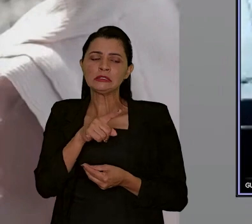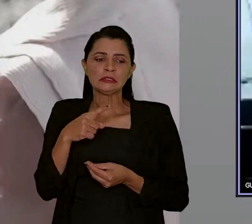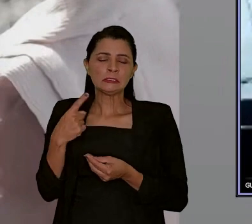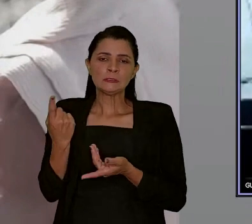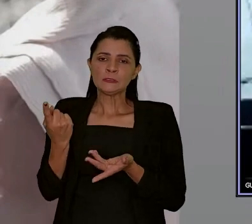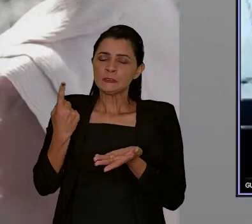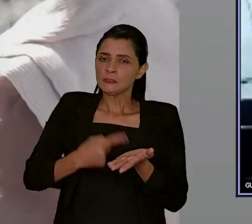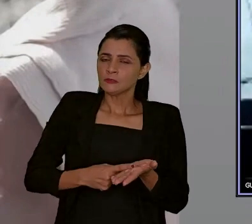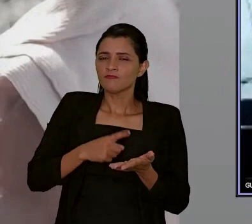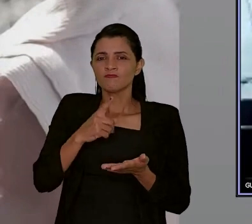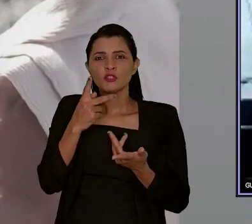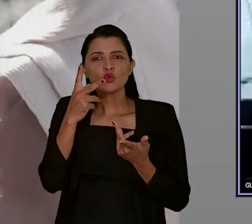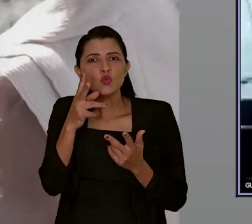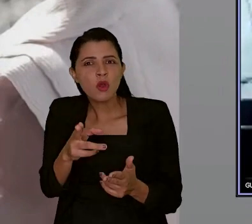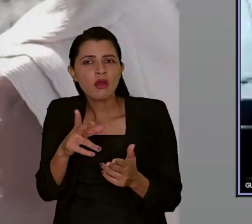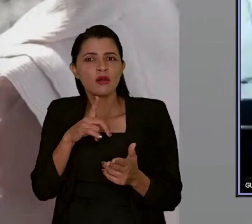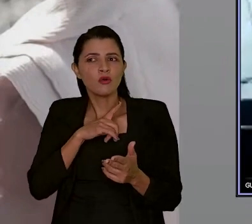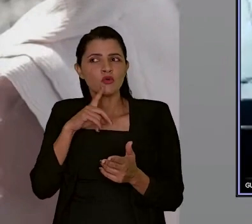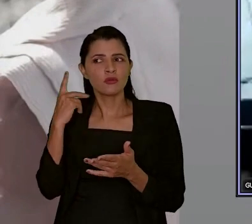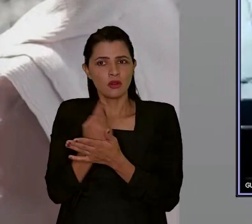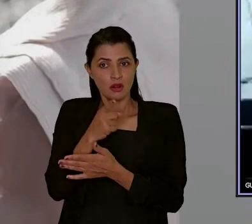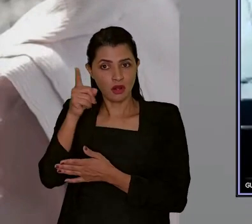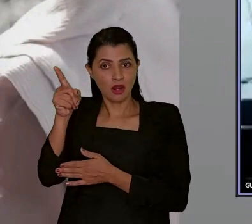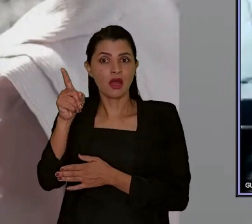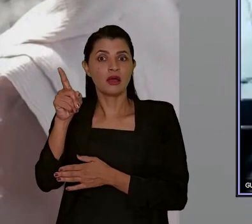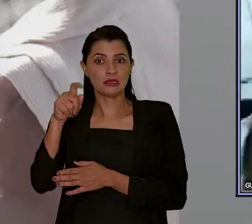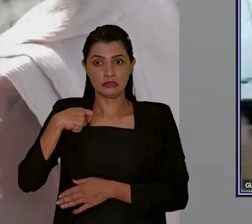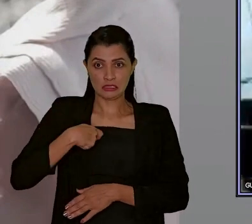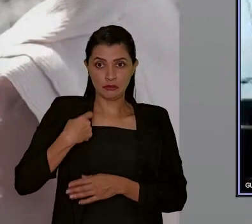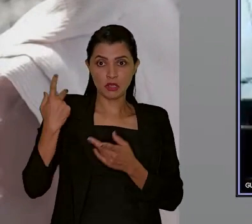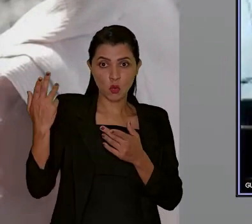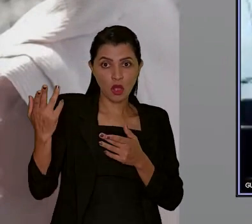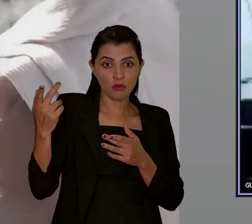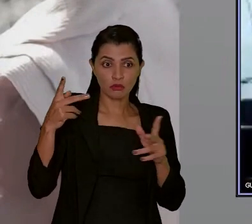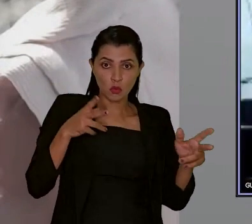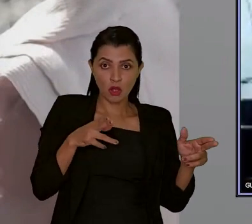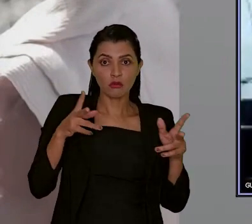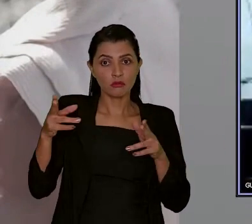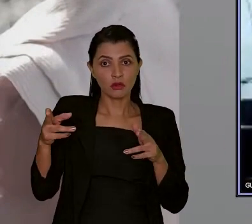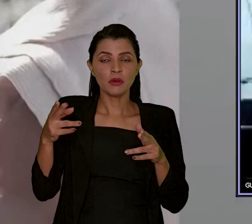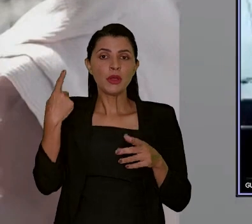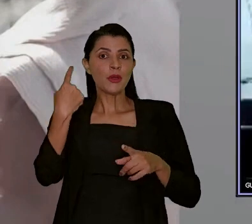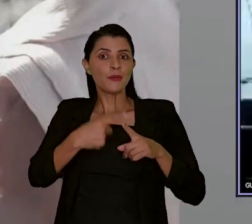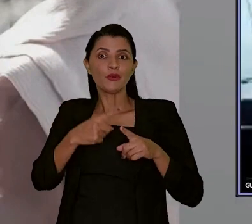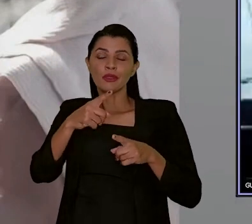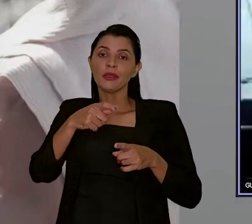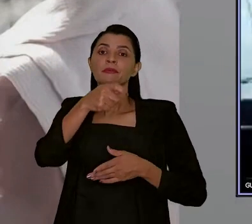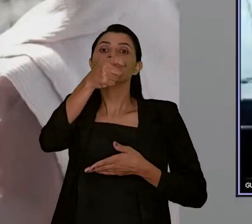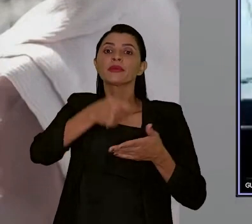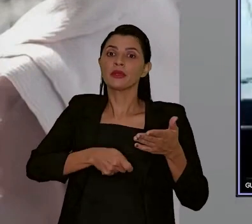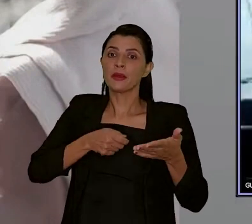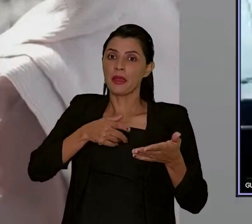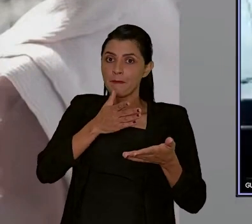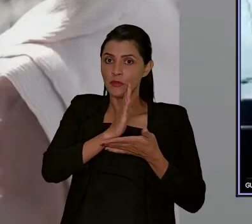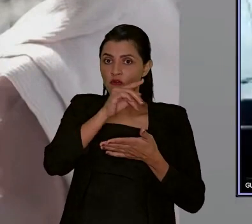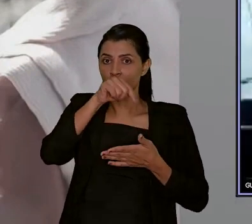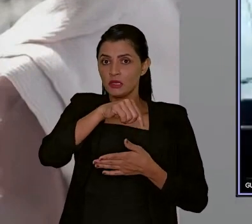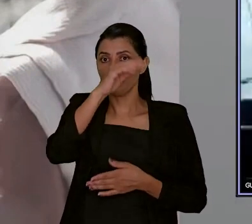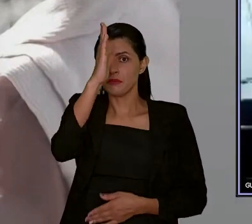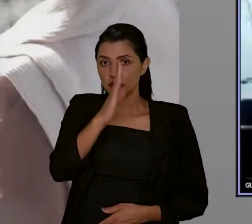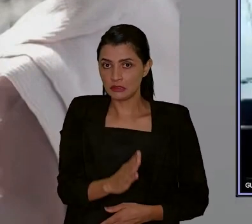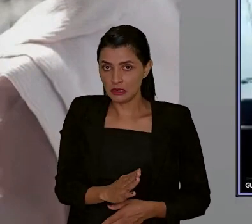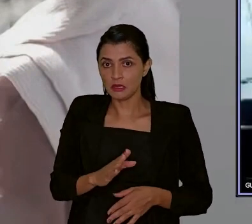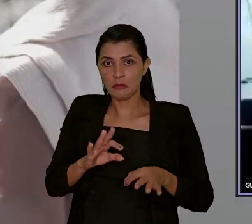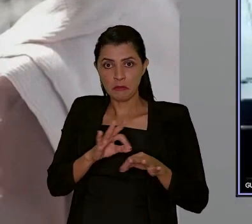também cumprido na Espanha. Por quê? Porque seria uma sentença homologatória brasileira, uma sentença brasileira homologatória de um